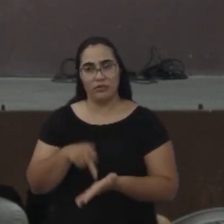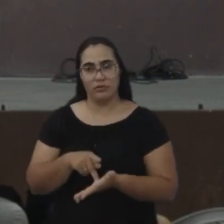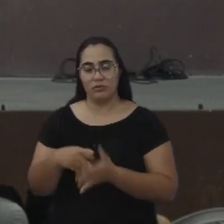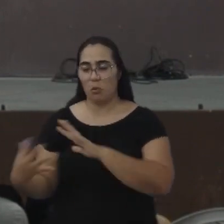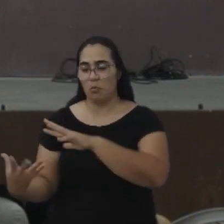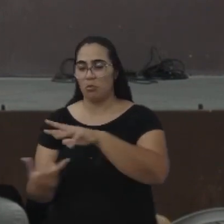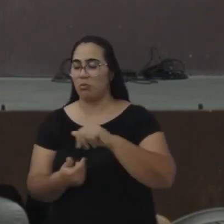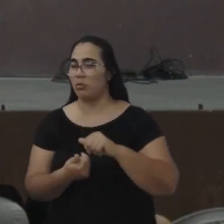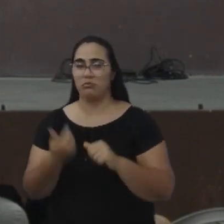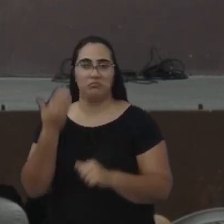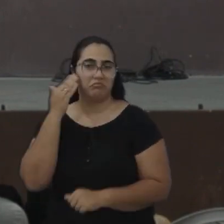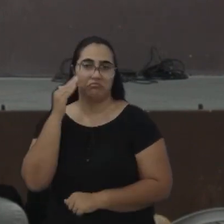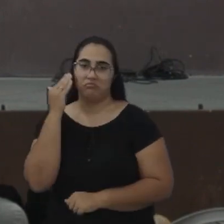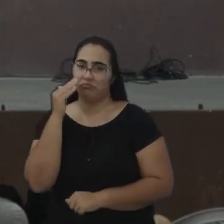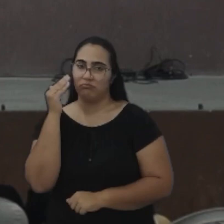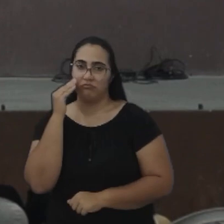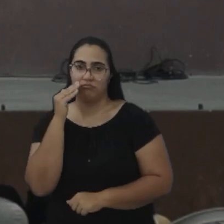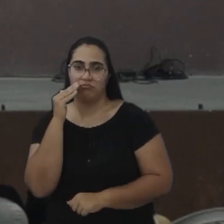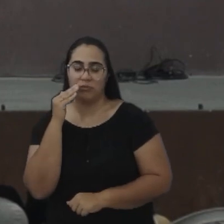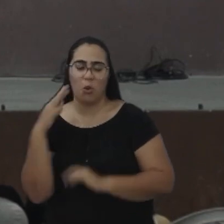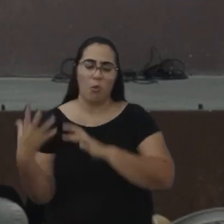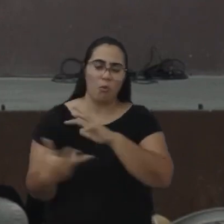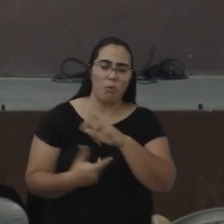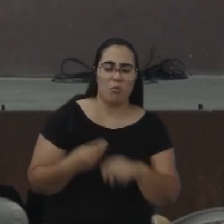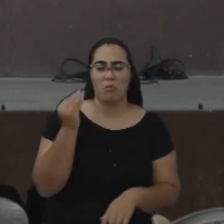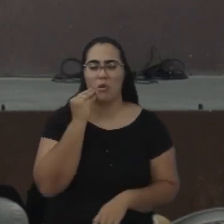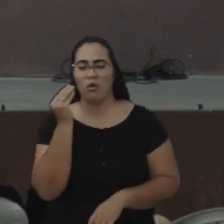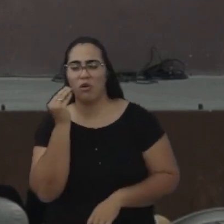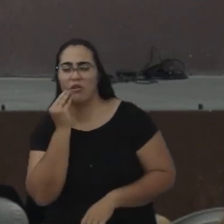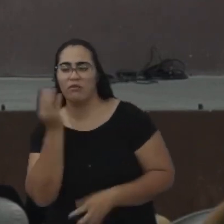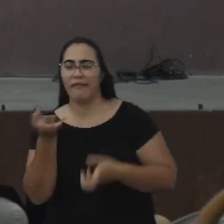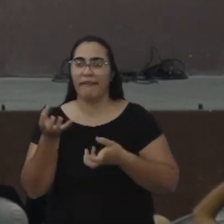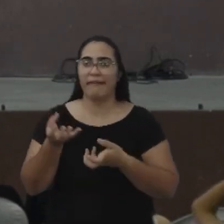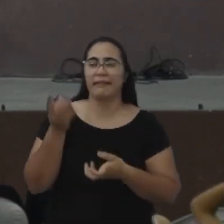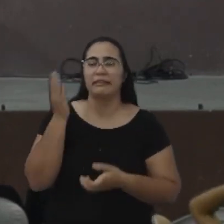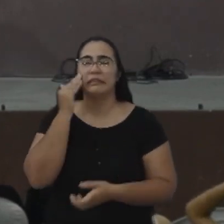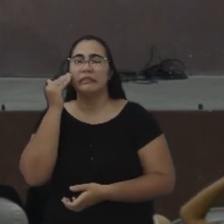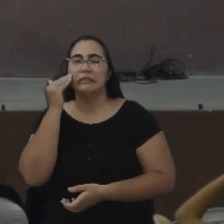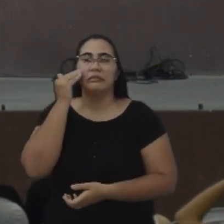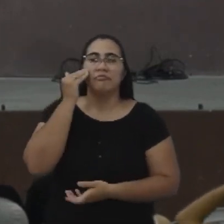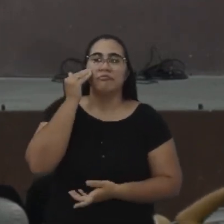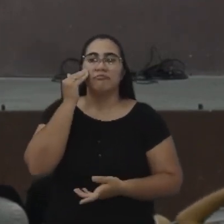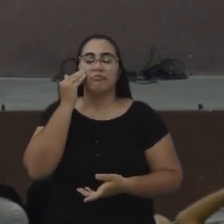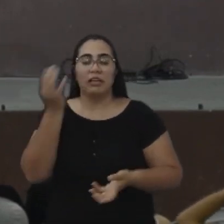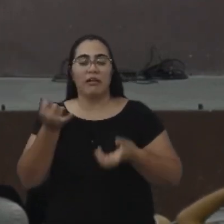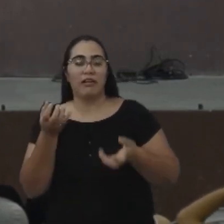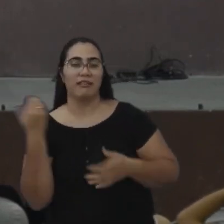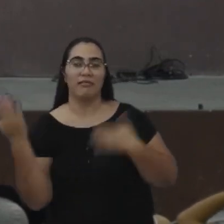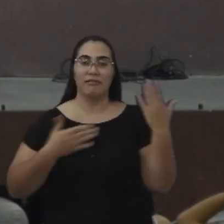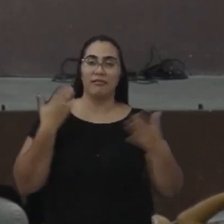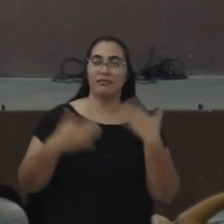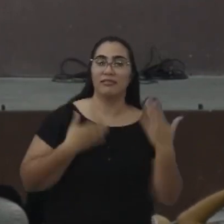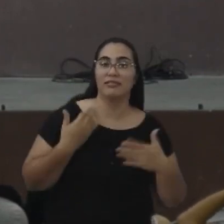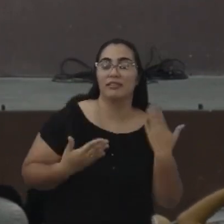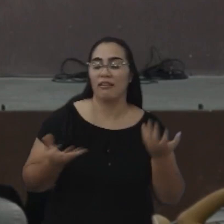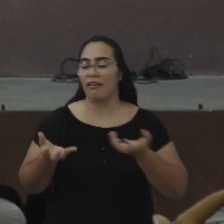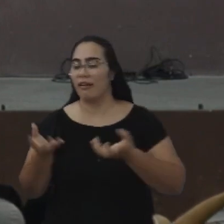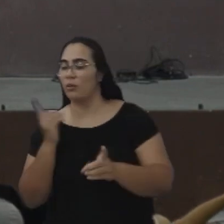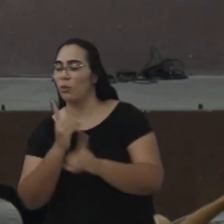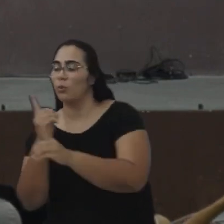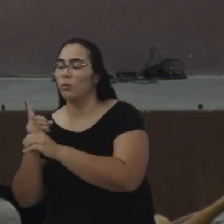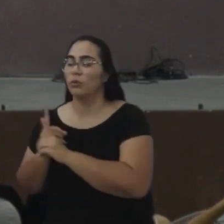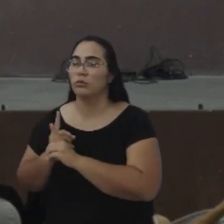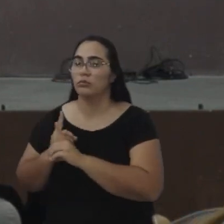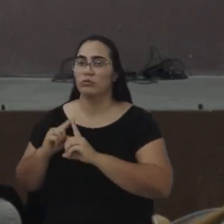não sabe. O mundo fica tentando descobrir. O mundo fica tentando se divertir. O mundo fica tentando achar. Mas